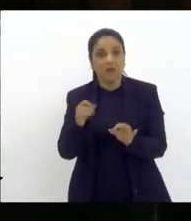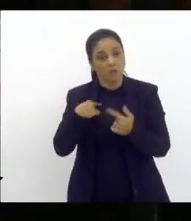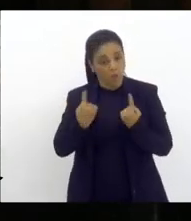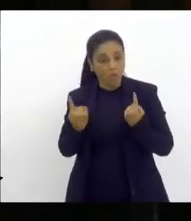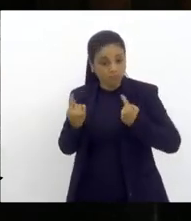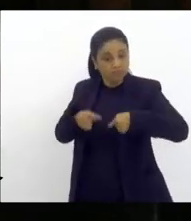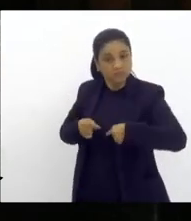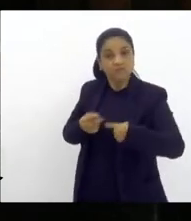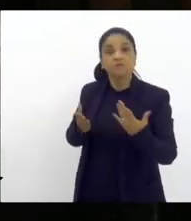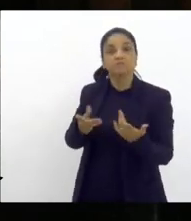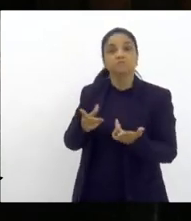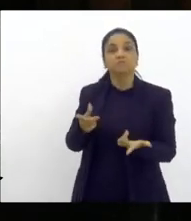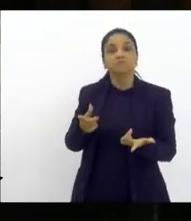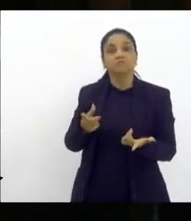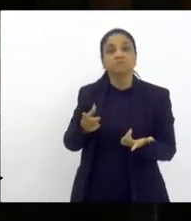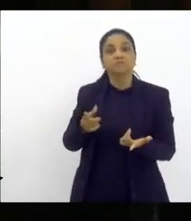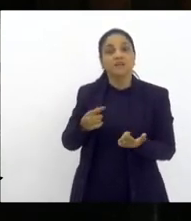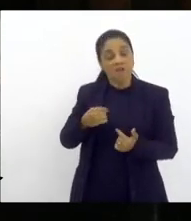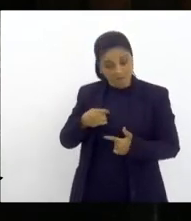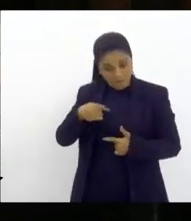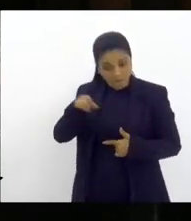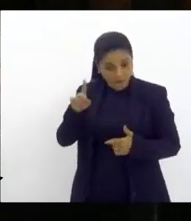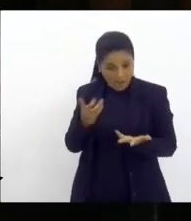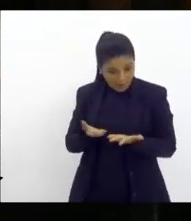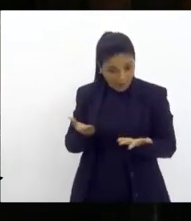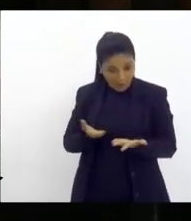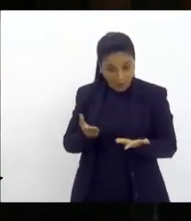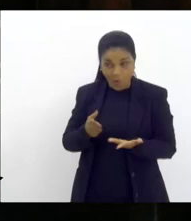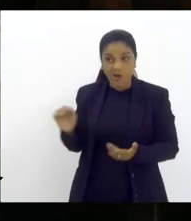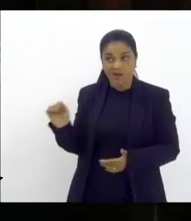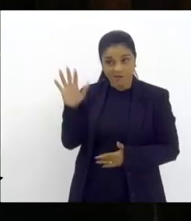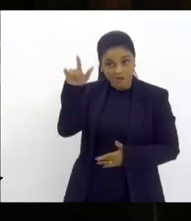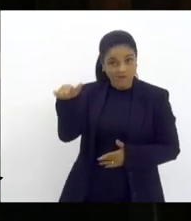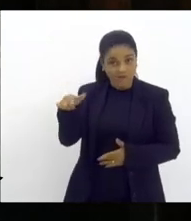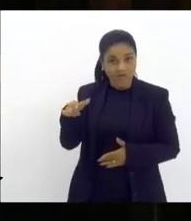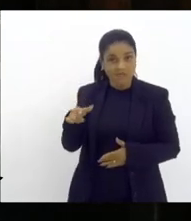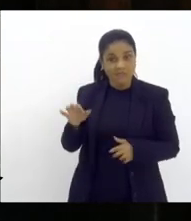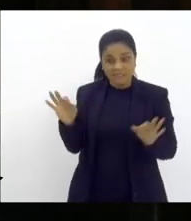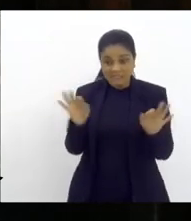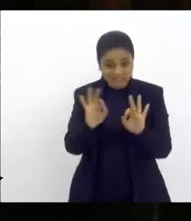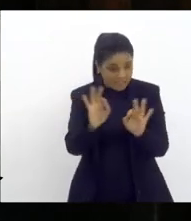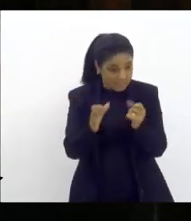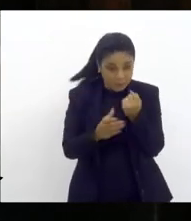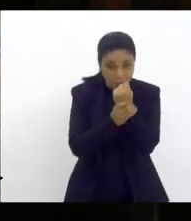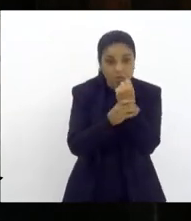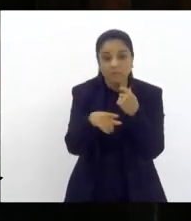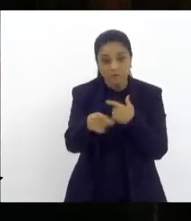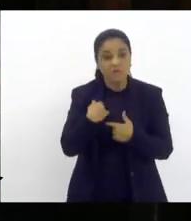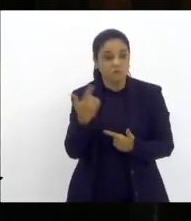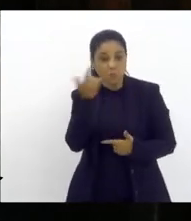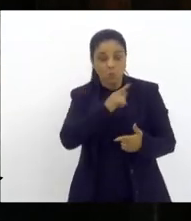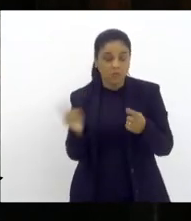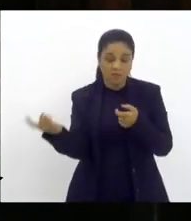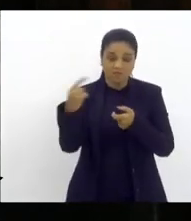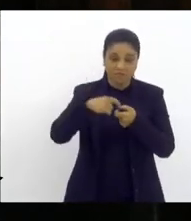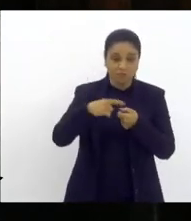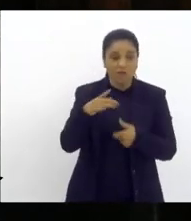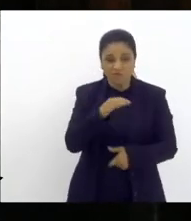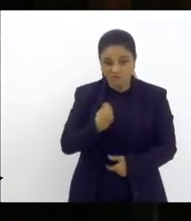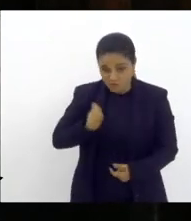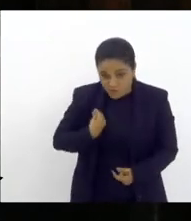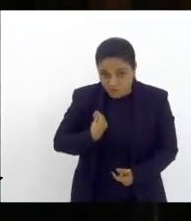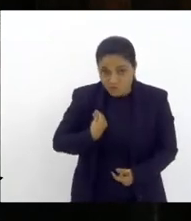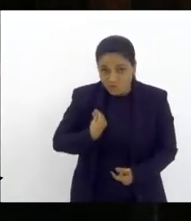um desafio Deputado de laroni vale essa favela agora nesse momento sem nada disso para ver se vossa excelência volta vivo